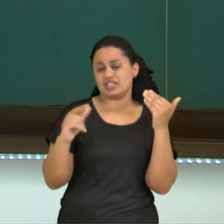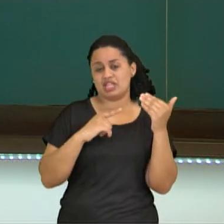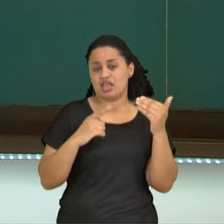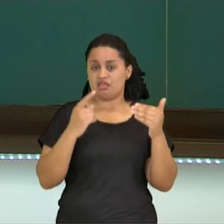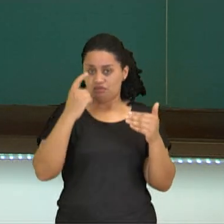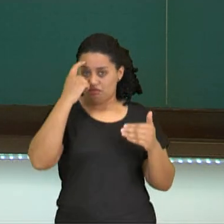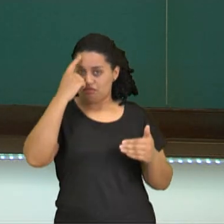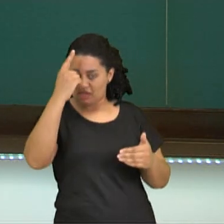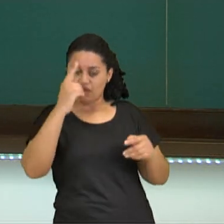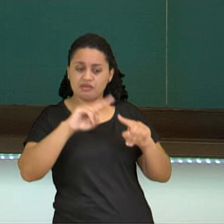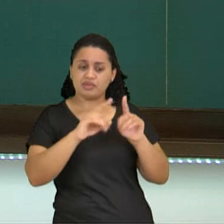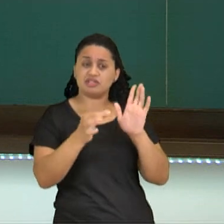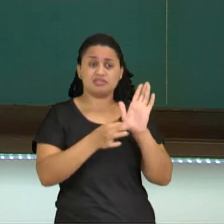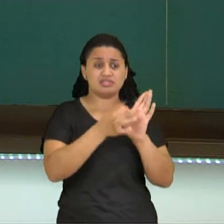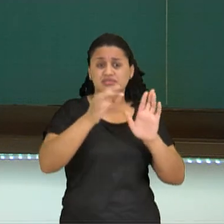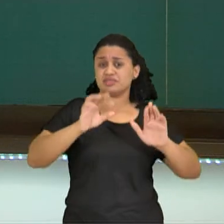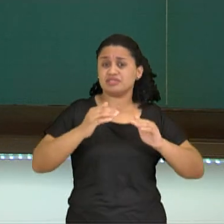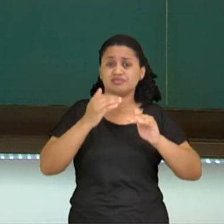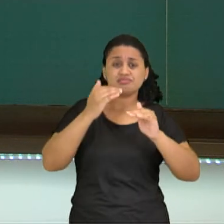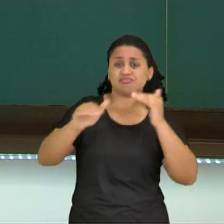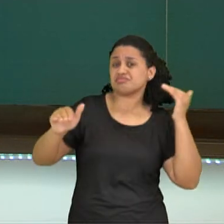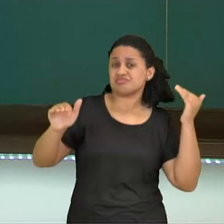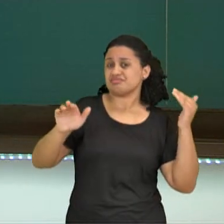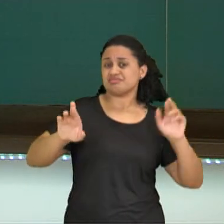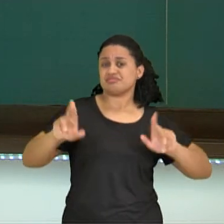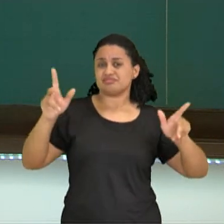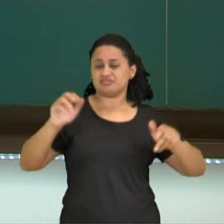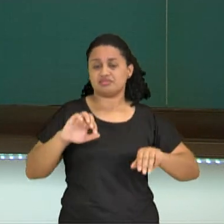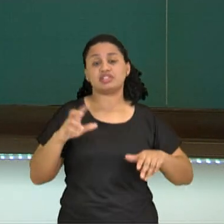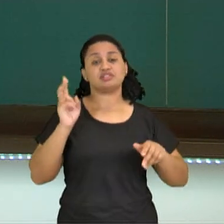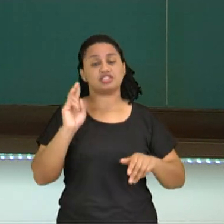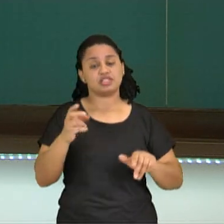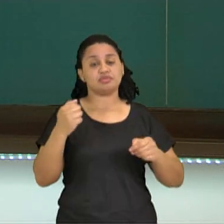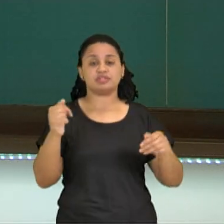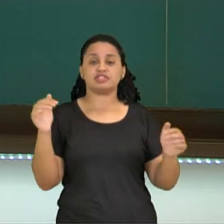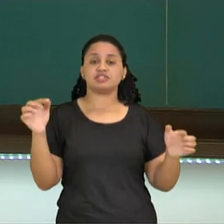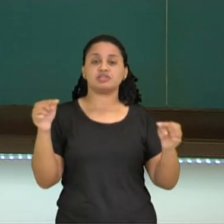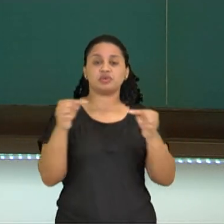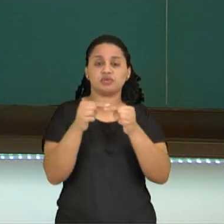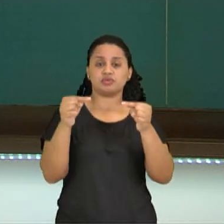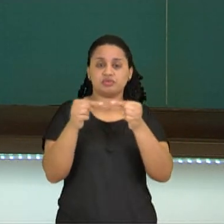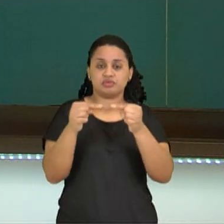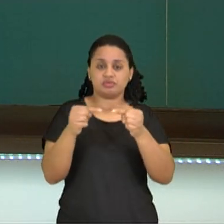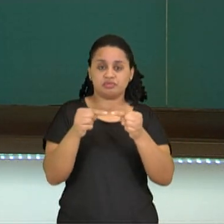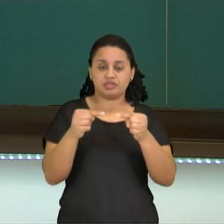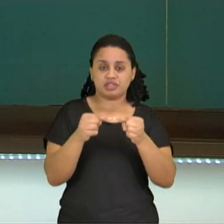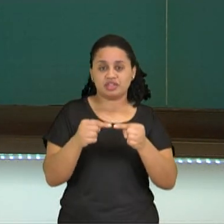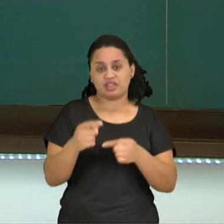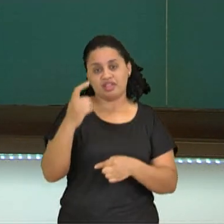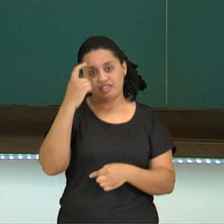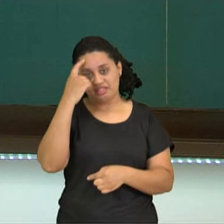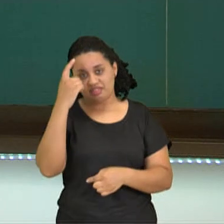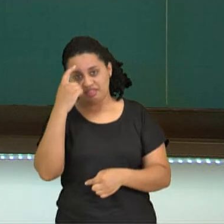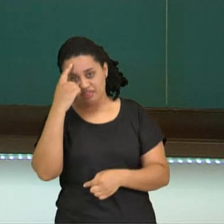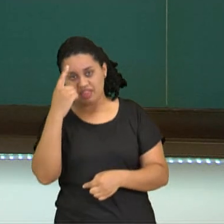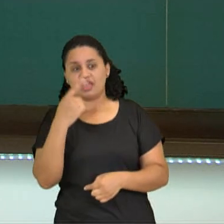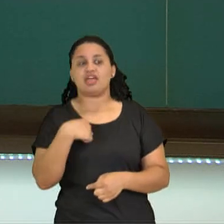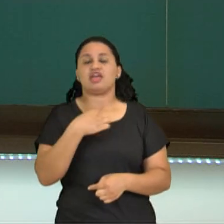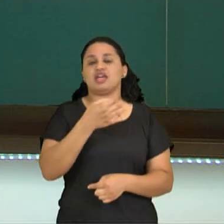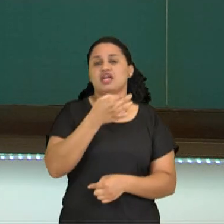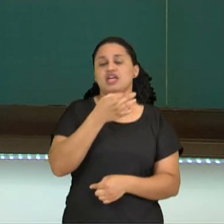argumento seria contrário. Então, sempre você tem que casar a sua ideia com os seus argumentos. Os argumentos têm